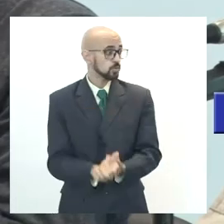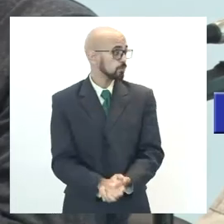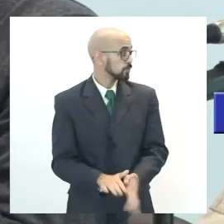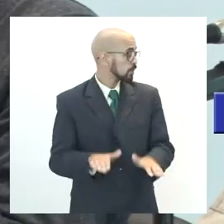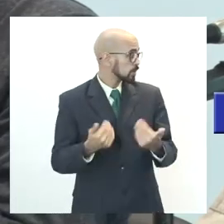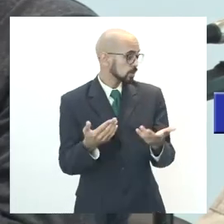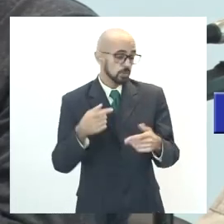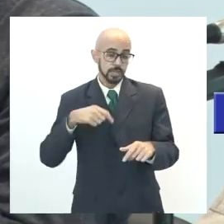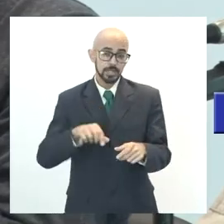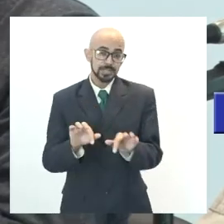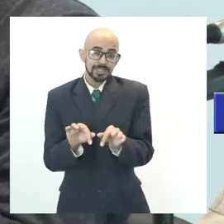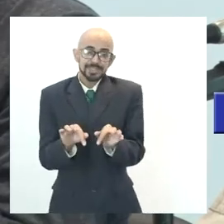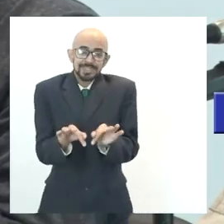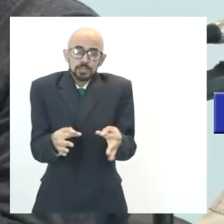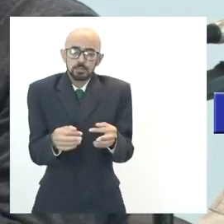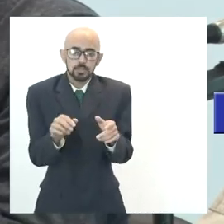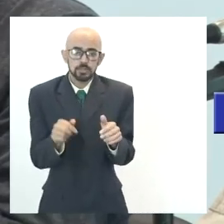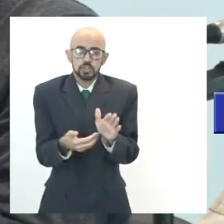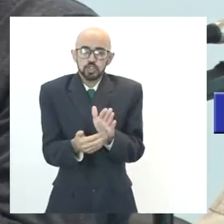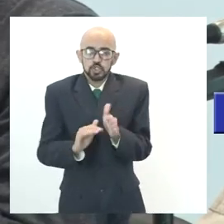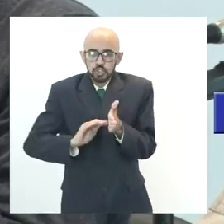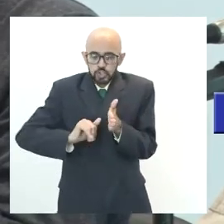tira da